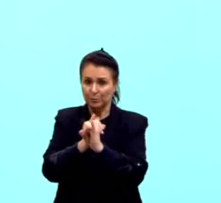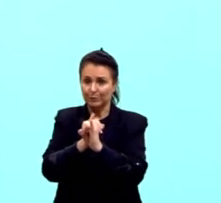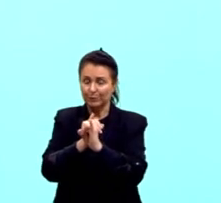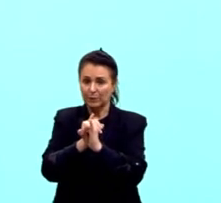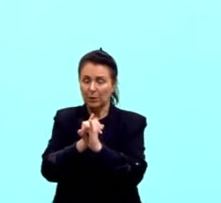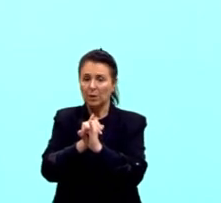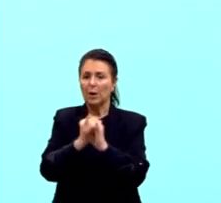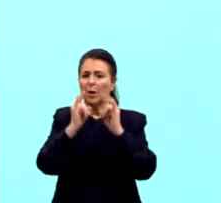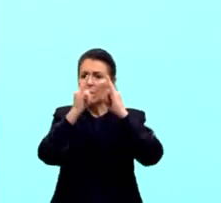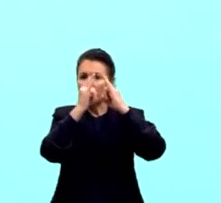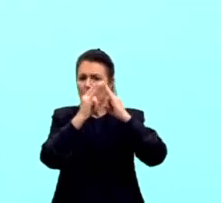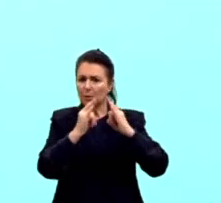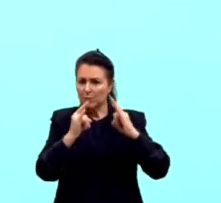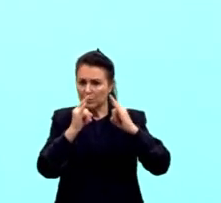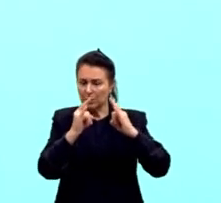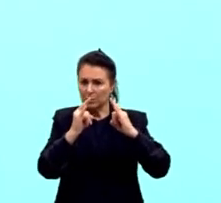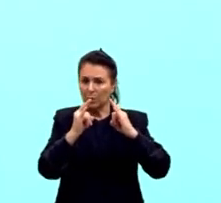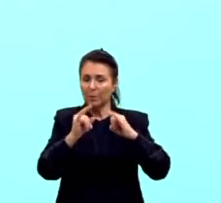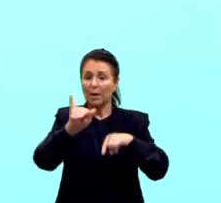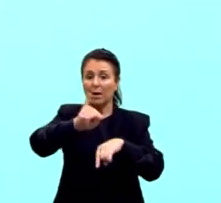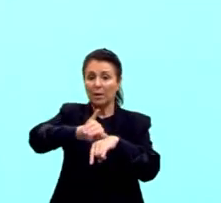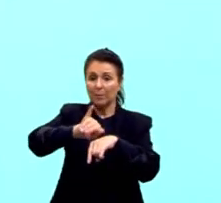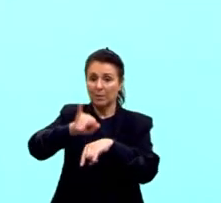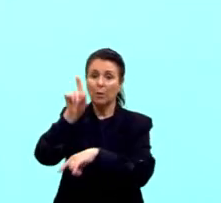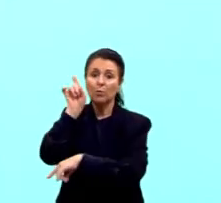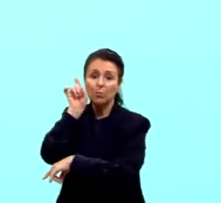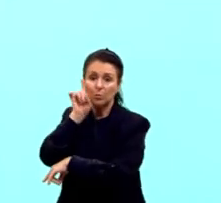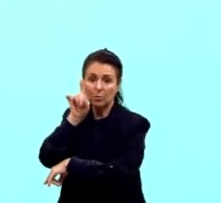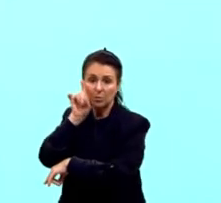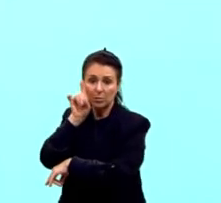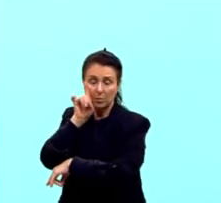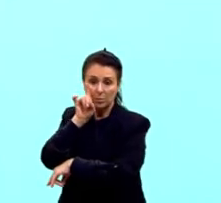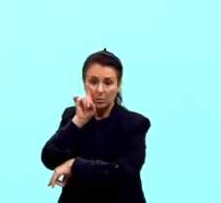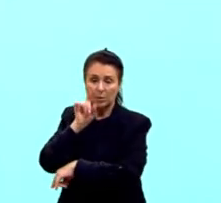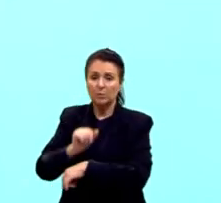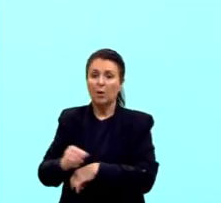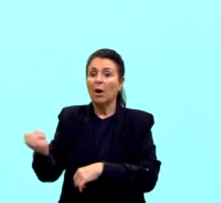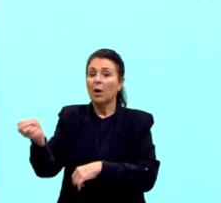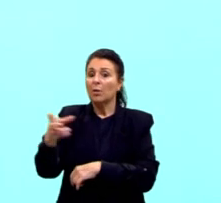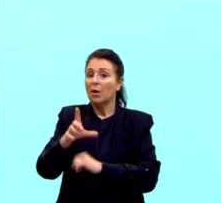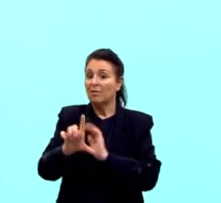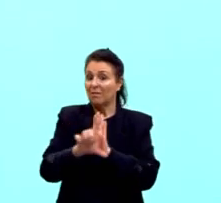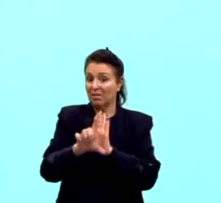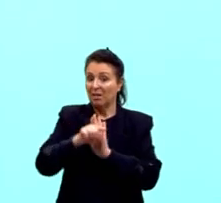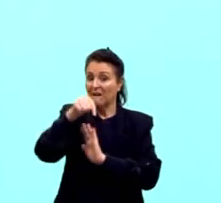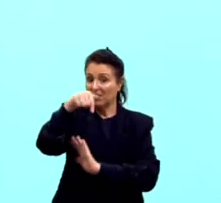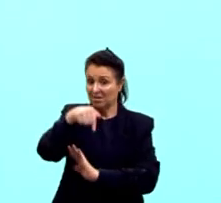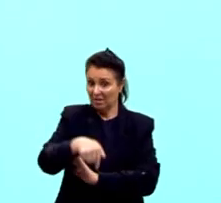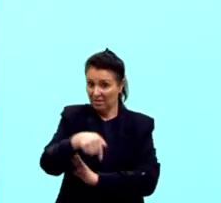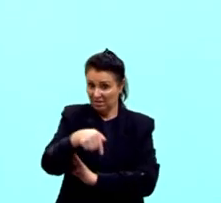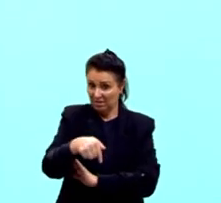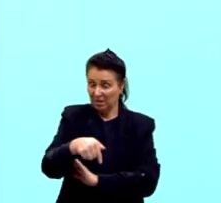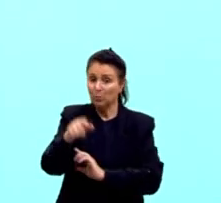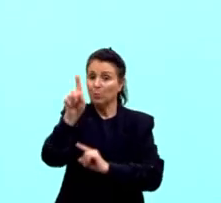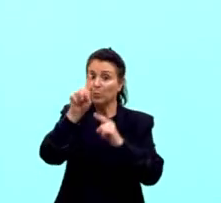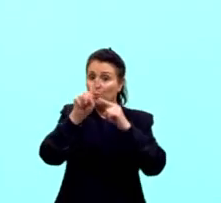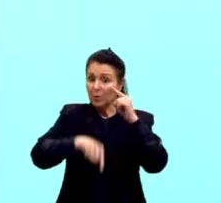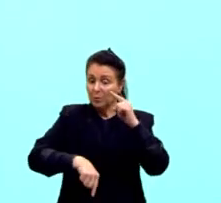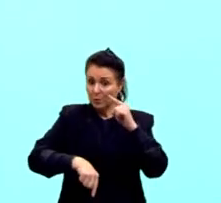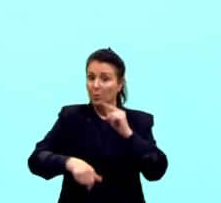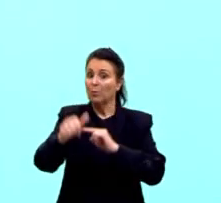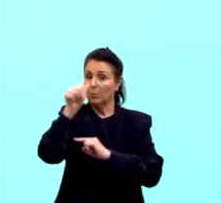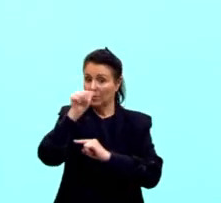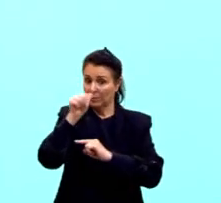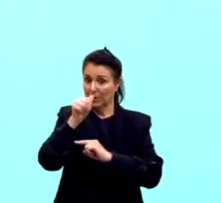Instituição com sede em Washington nos Estados Unidos a nova lei seca brasileira com limite de 2